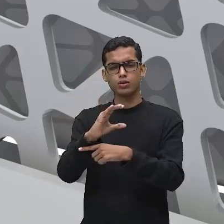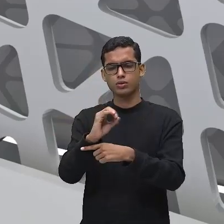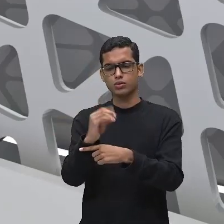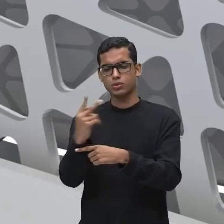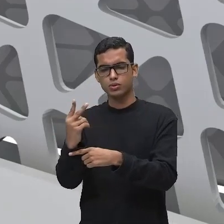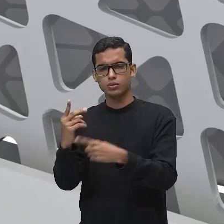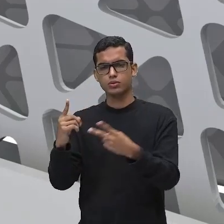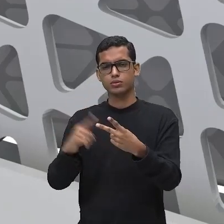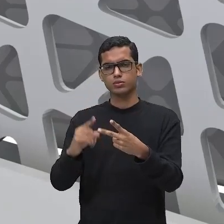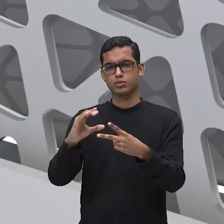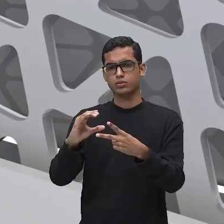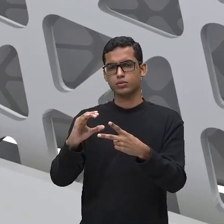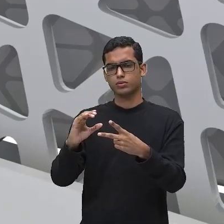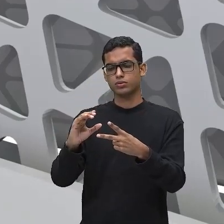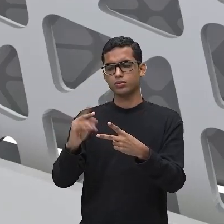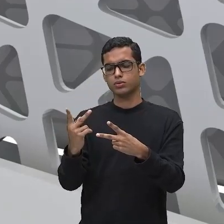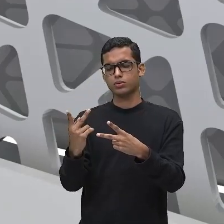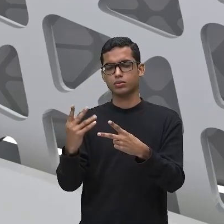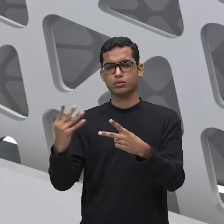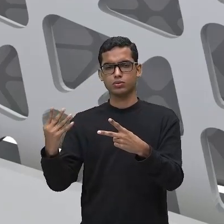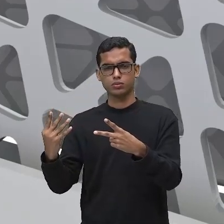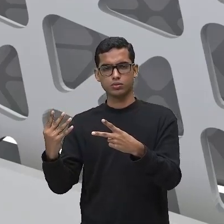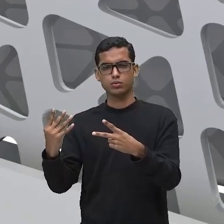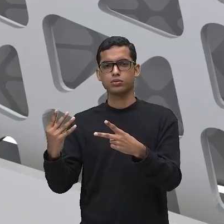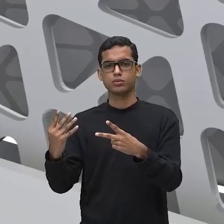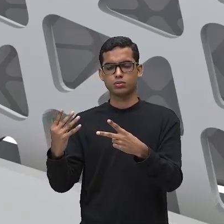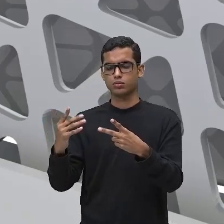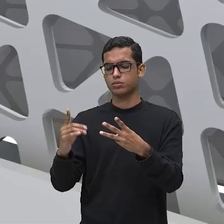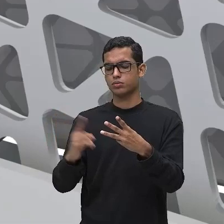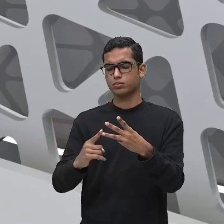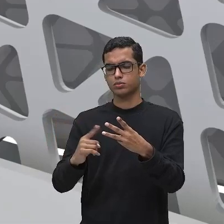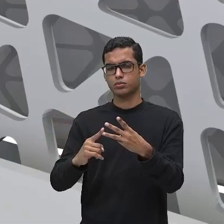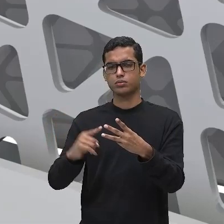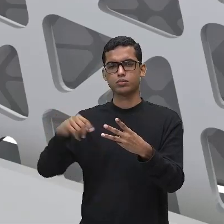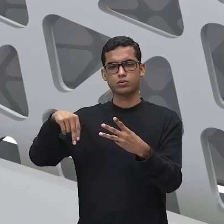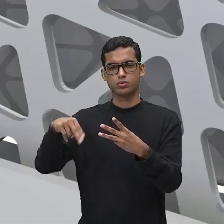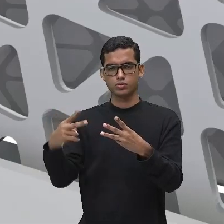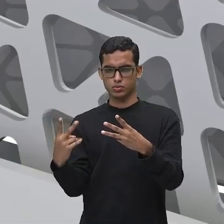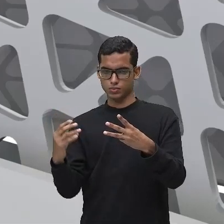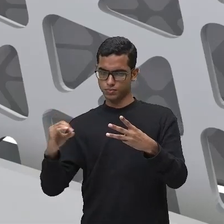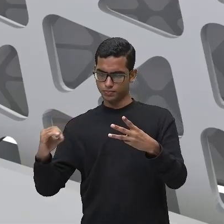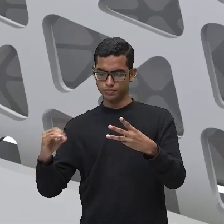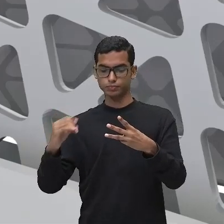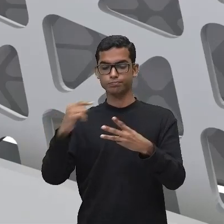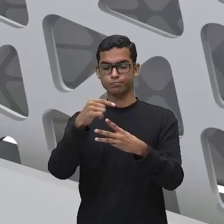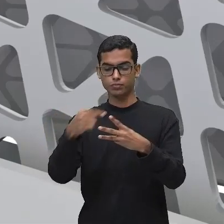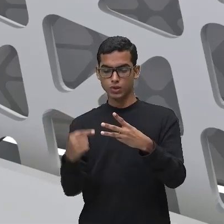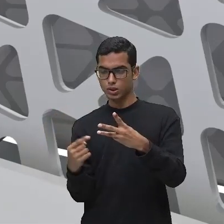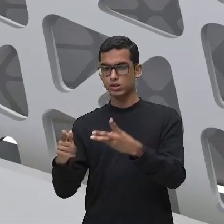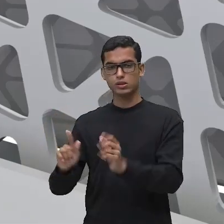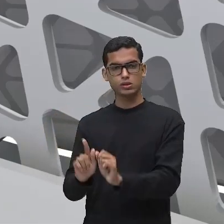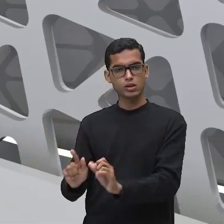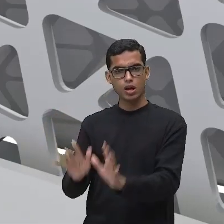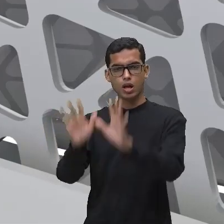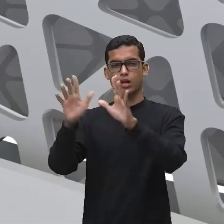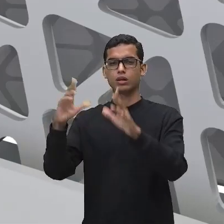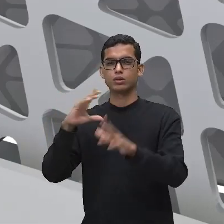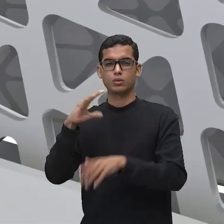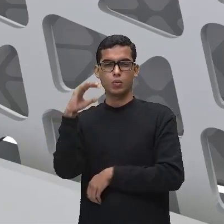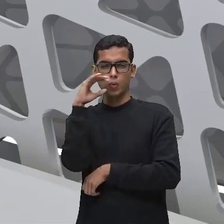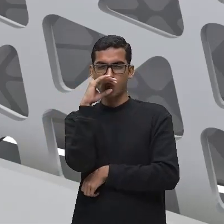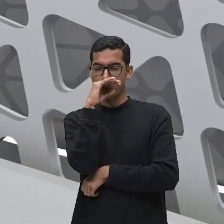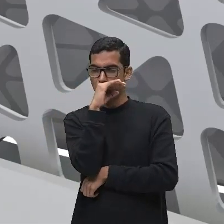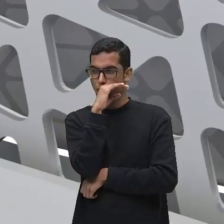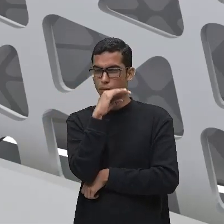metano, o óxido nitroso. Então, isso daí faz com que haja um aquecimento. A gente viu, né? Quanta